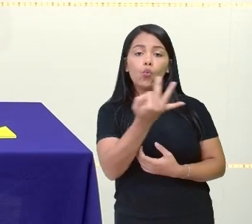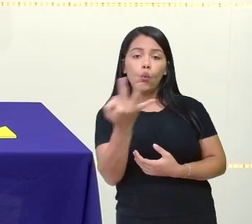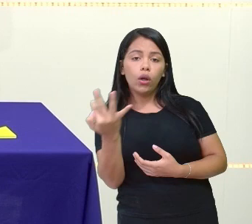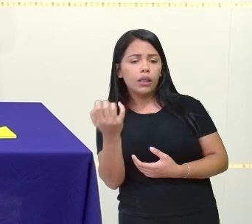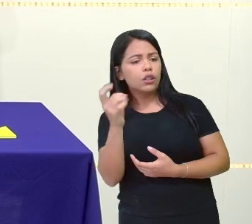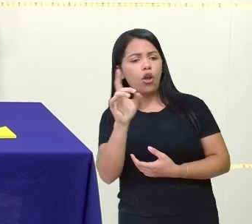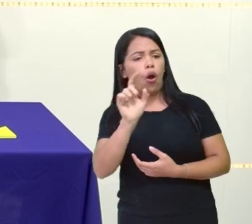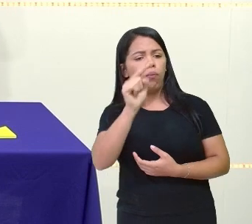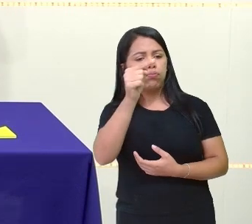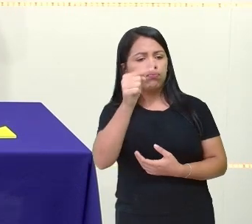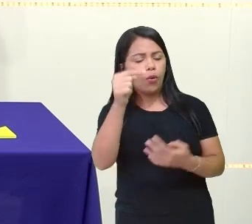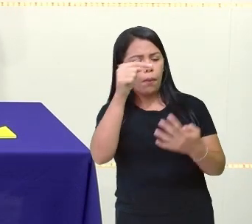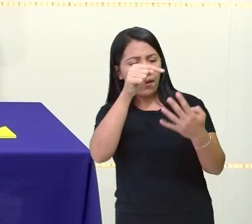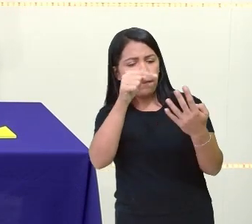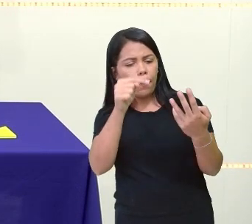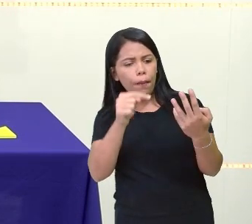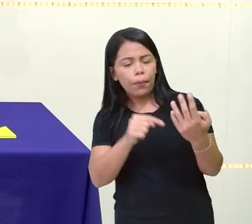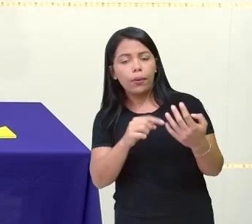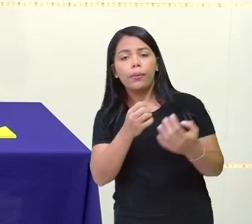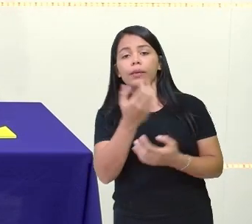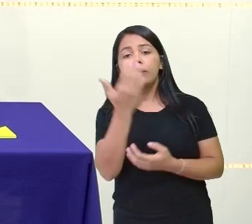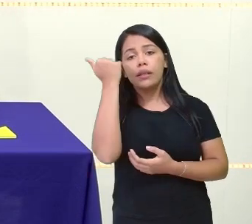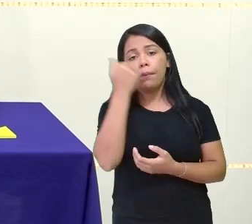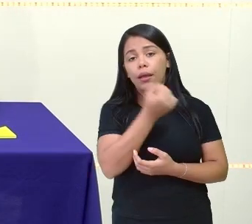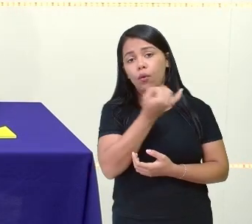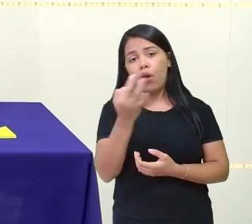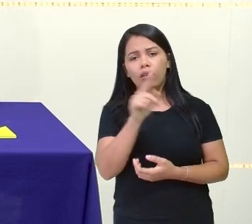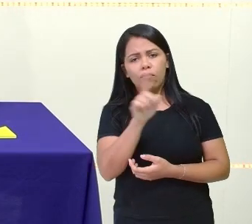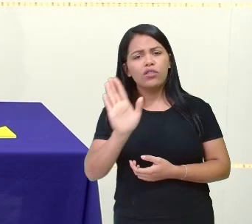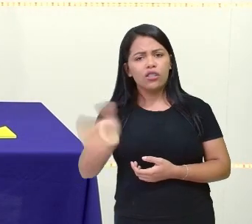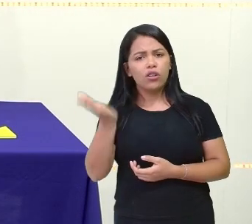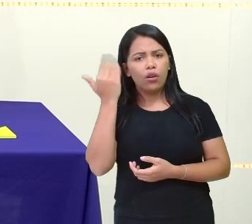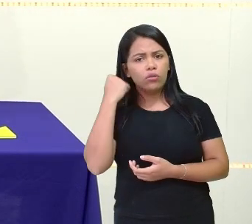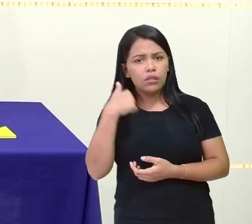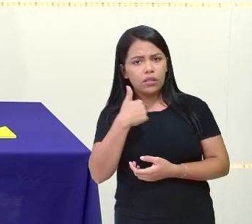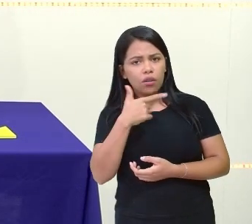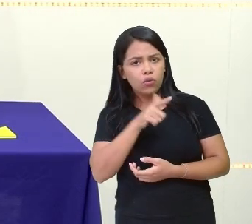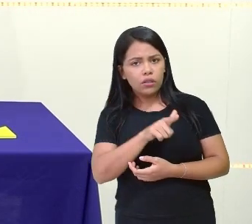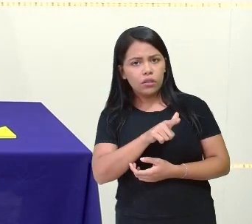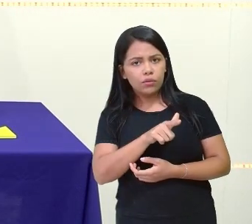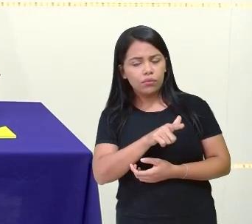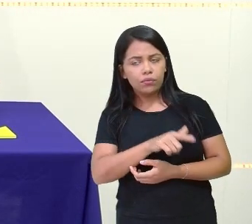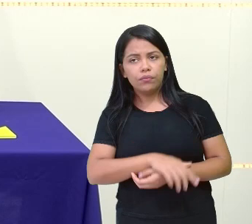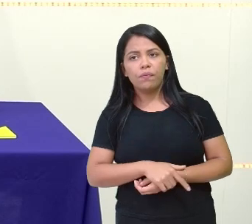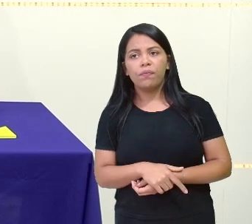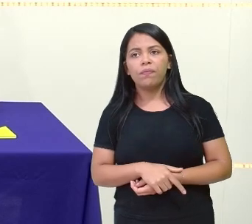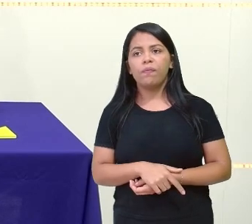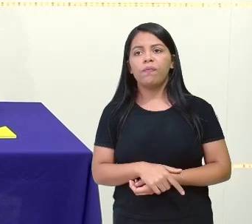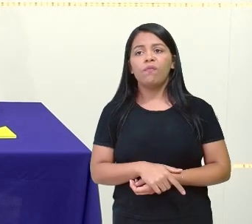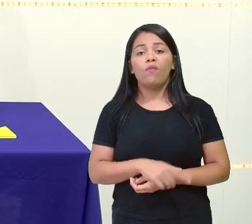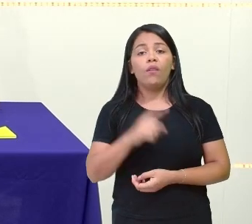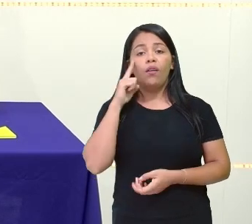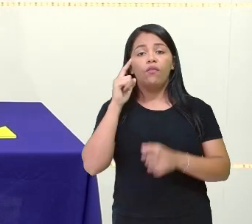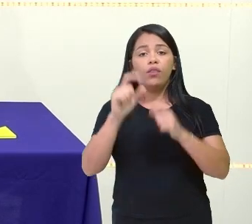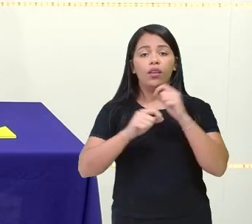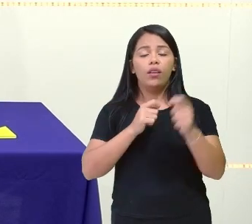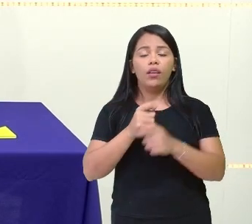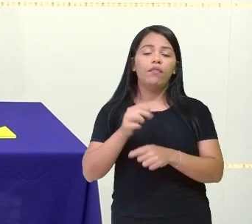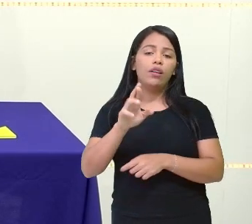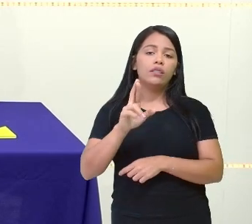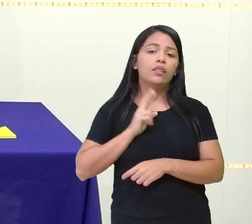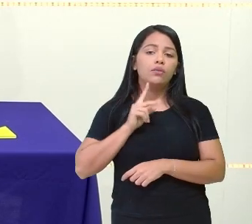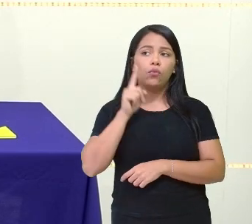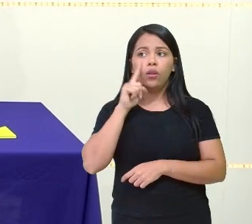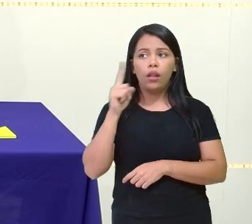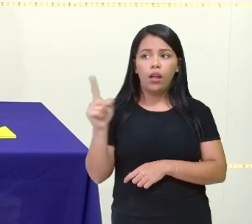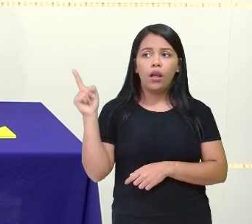quantidade da área. Será que vocês aí já conseguiram contar? Deixa eu ver quem vai responder lá no chat. A